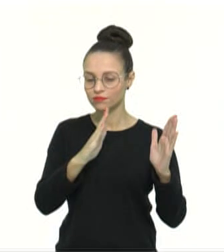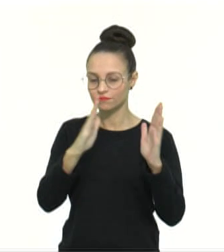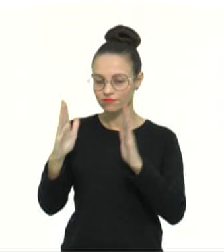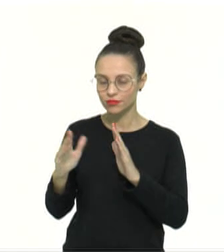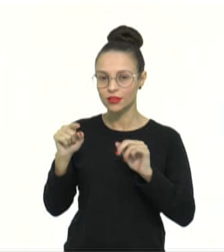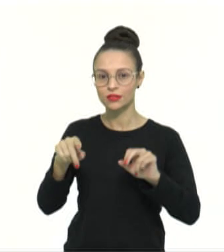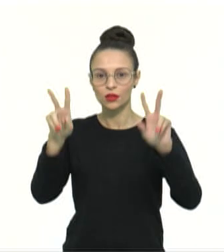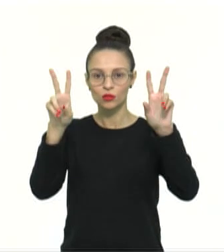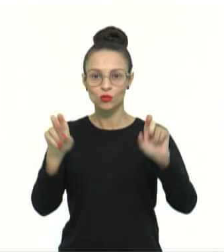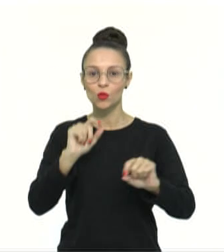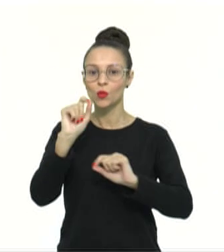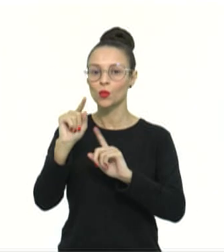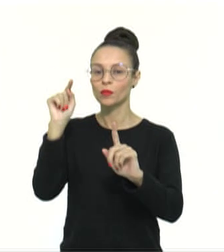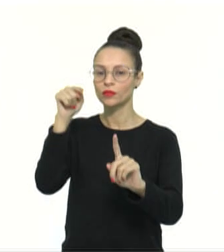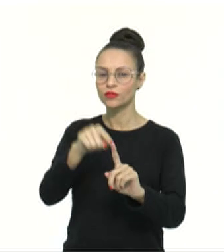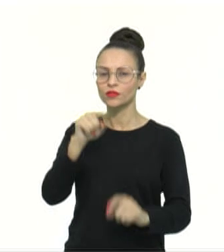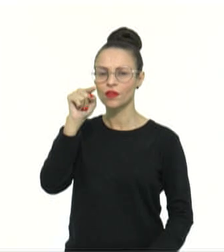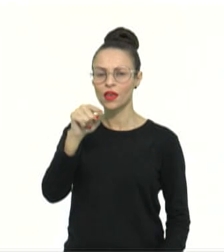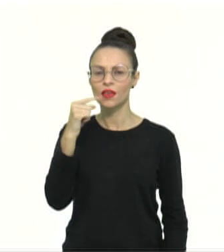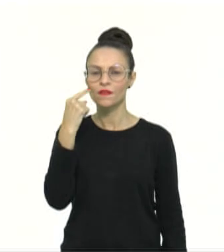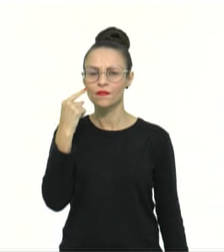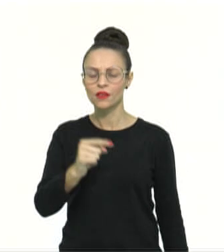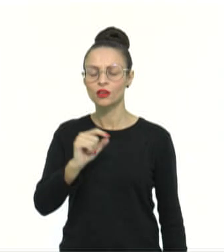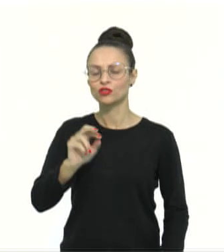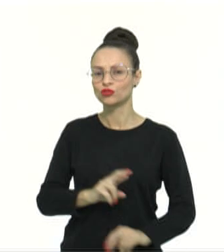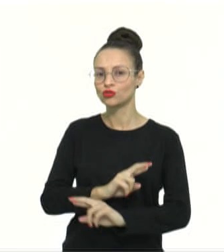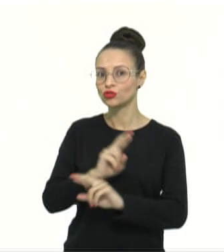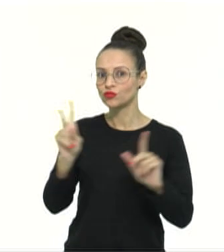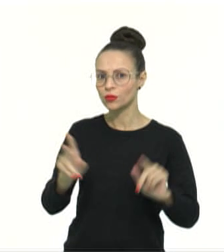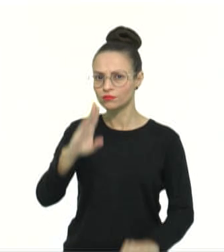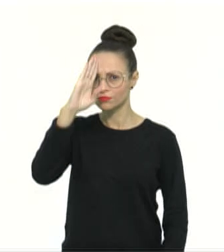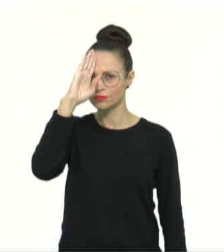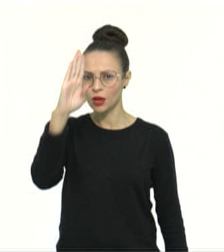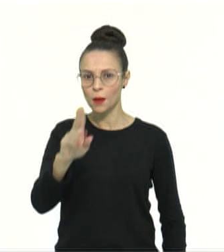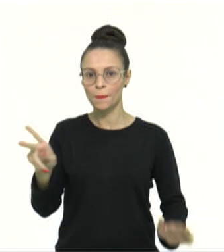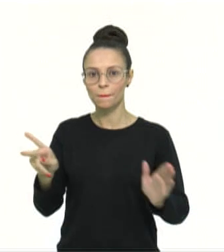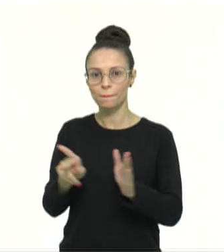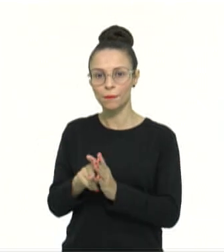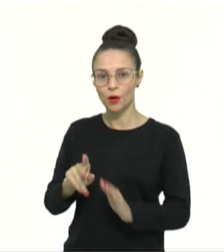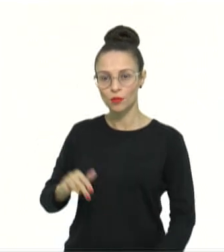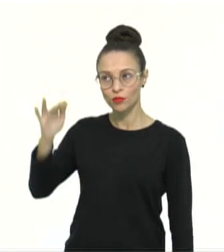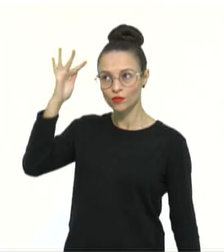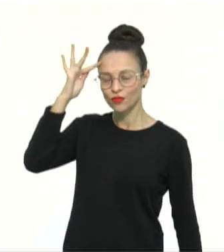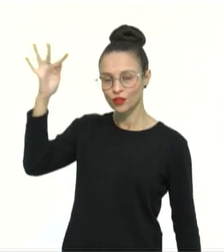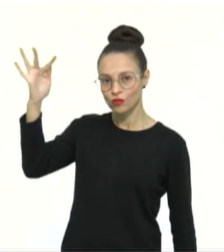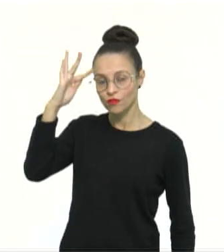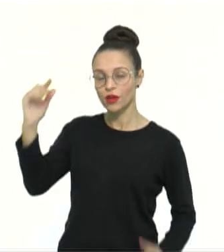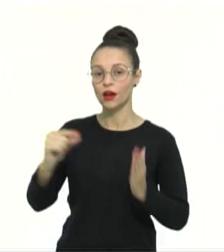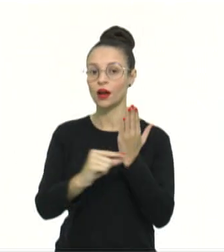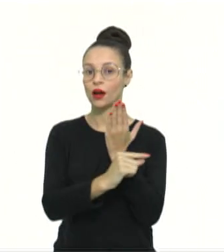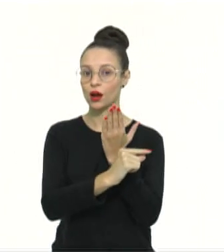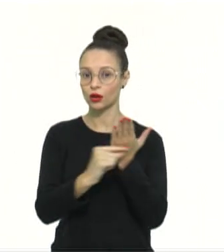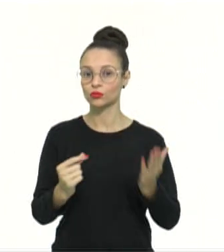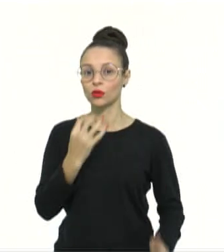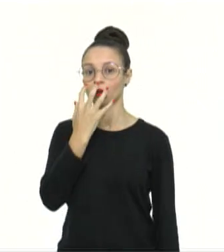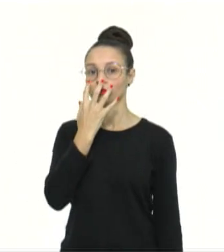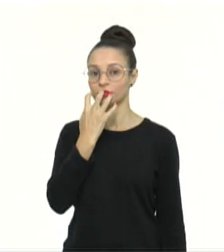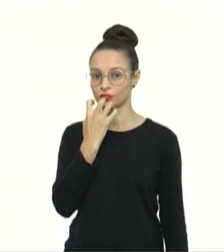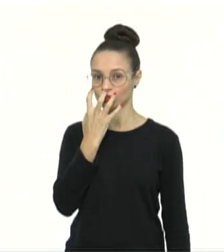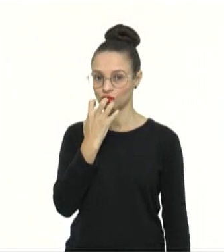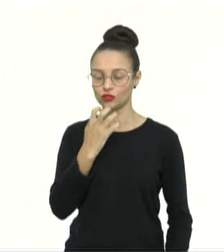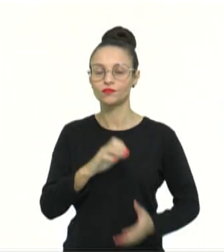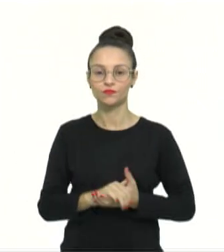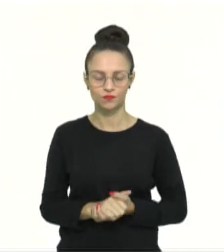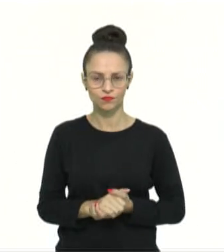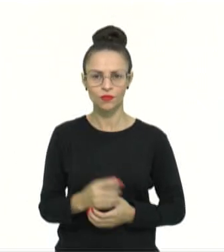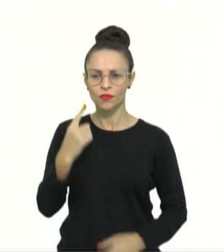distinguir aspectos fundamentais da primeira parte da filosofia de Nietzsche, reconhecer o valor que